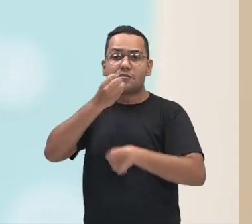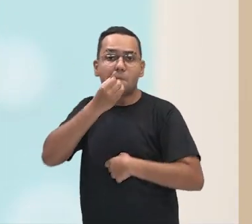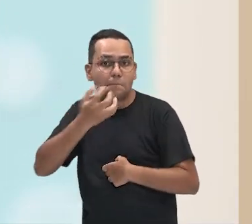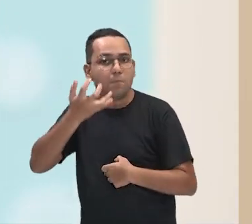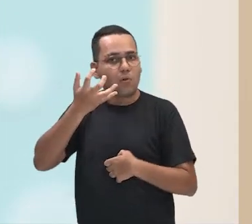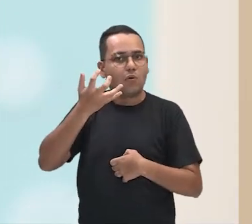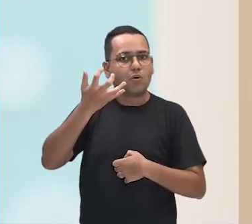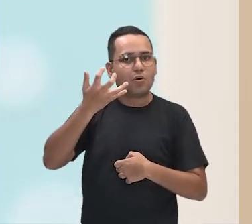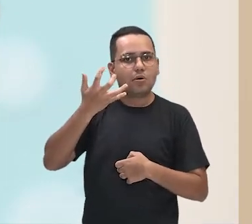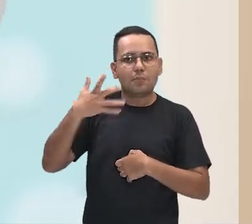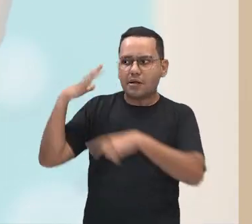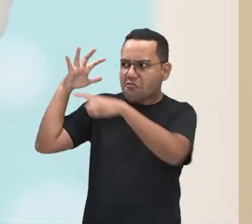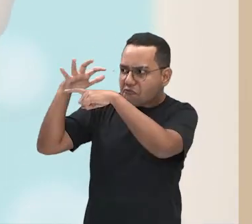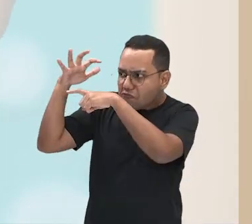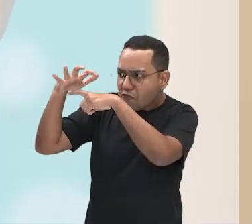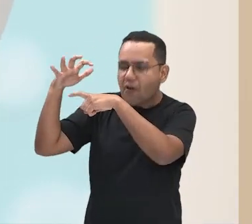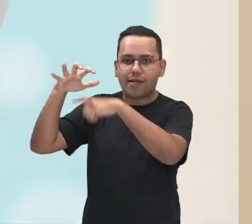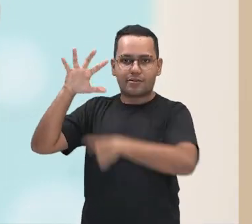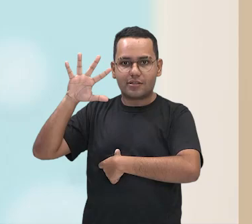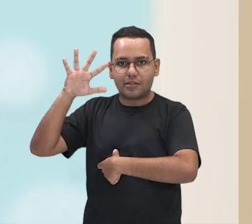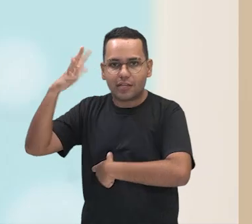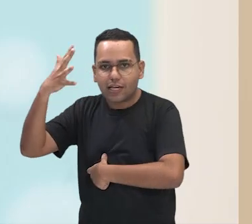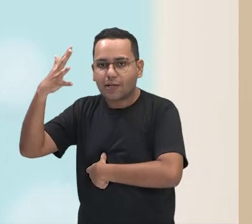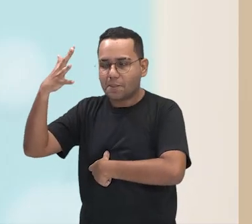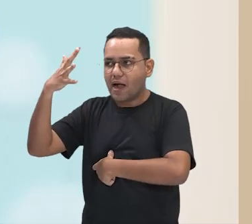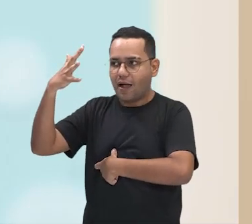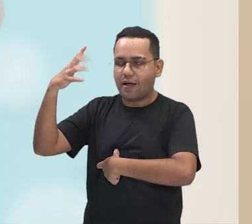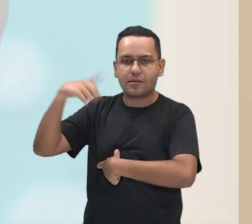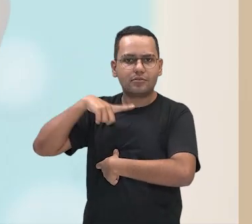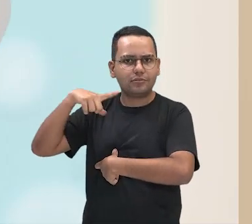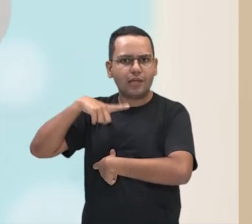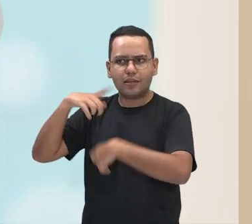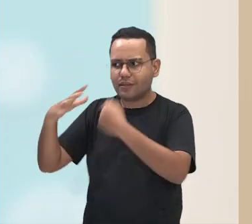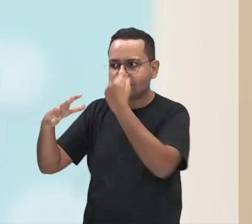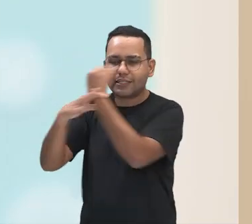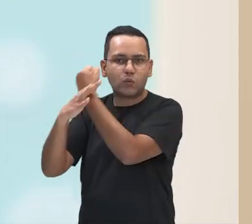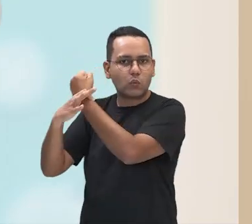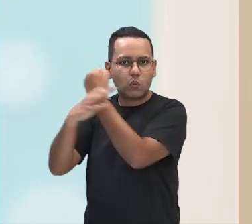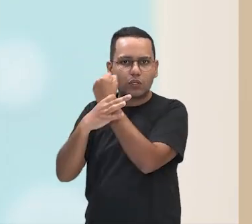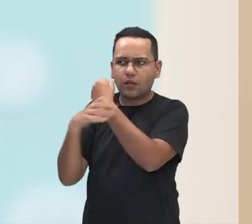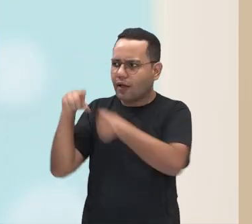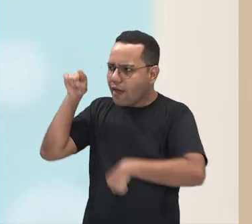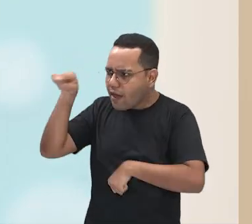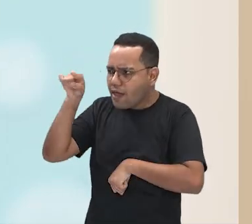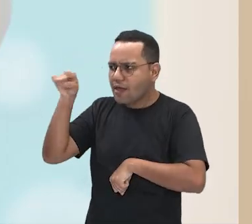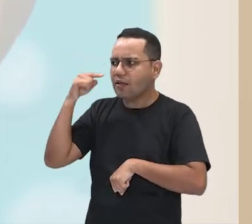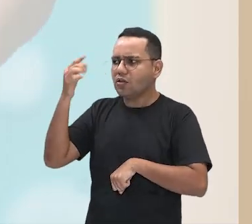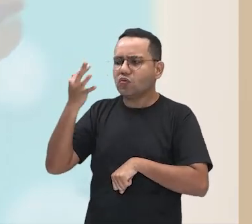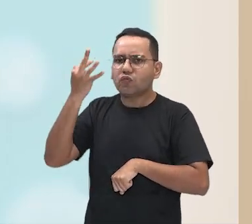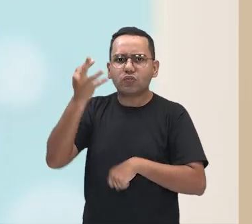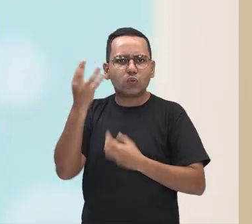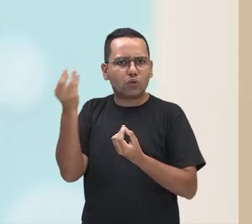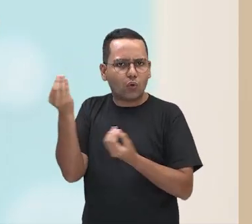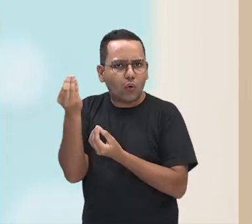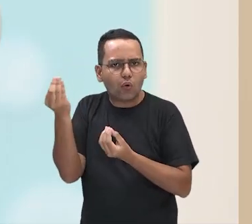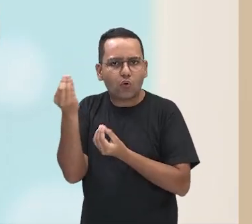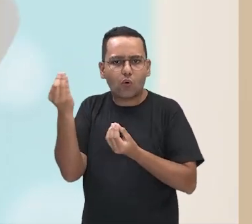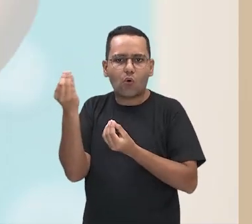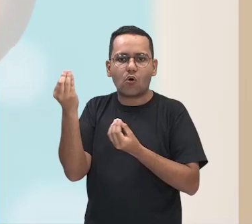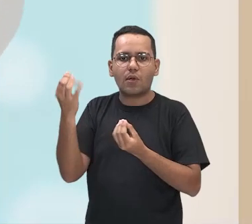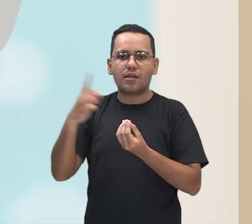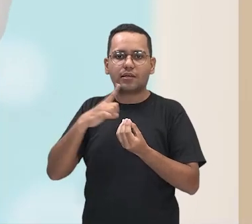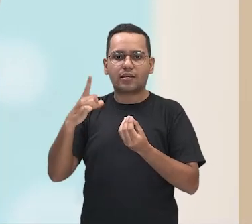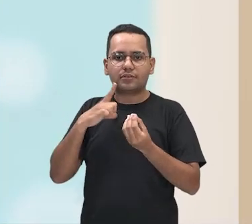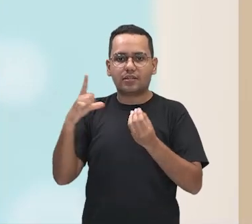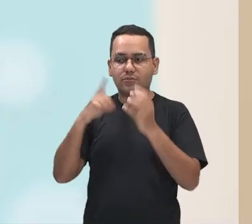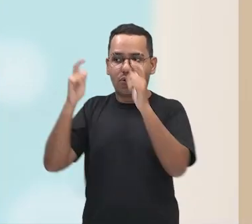ação do tempo, porque aí eu já estou pensando além. Eu estou pensando em como essa obra de arte ela vai se comportar em um meio, e